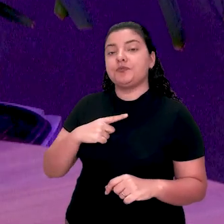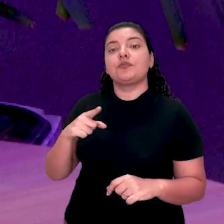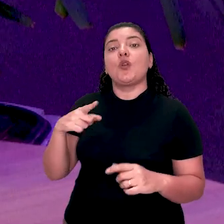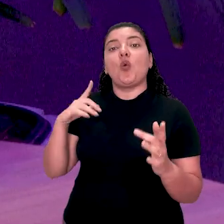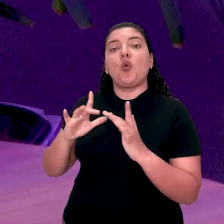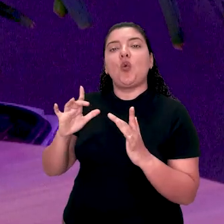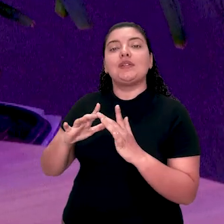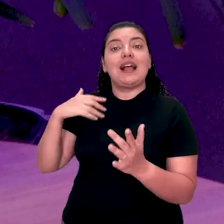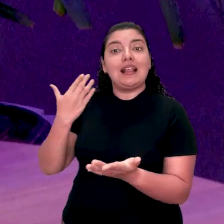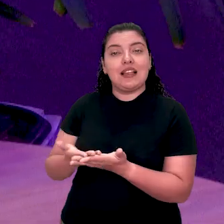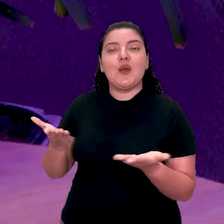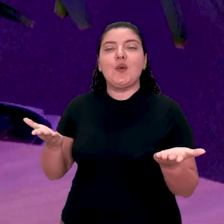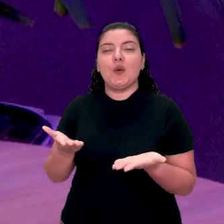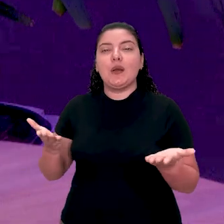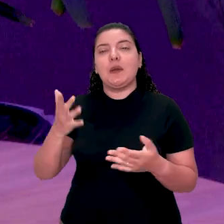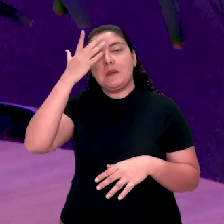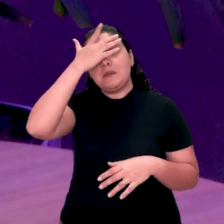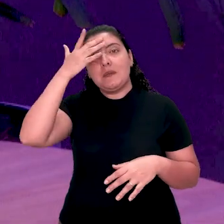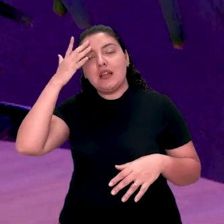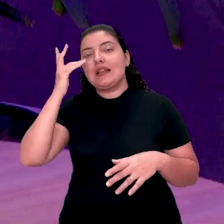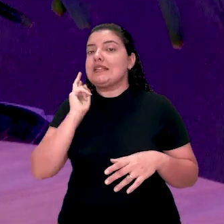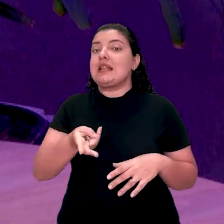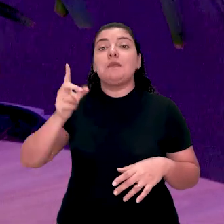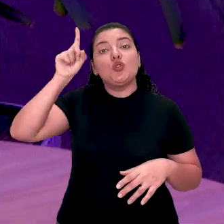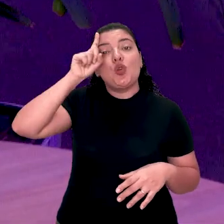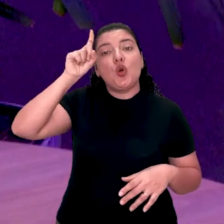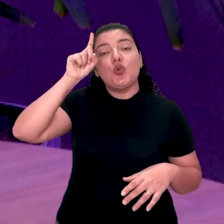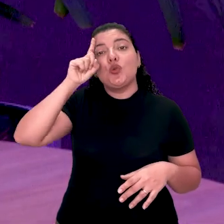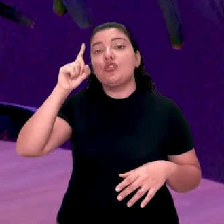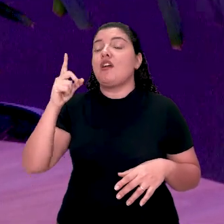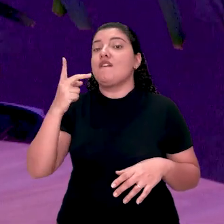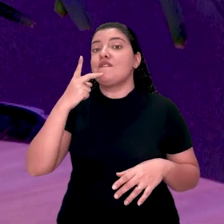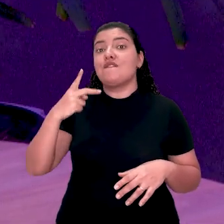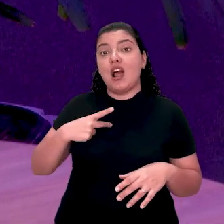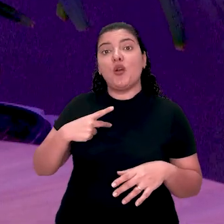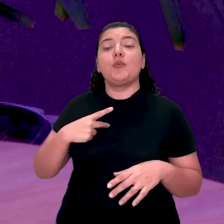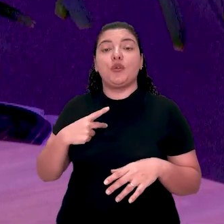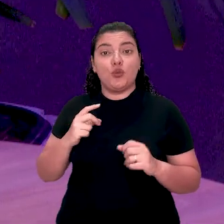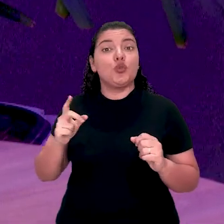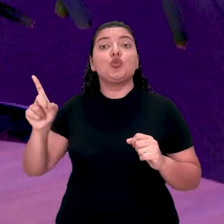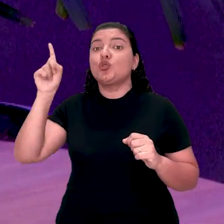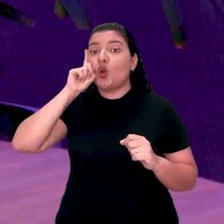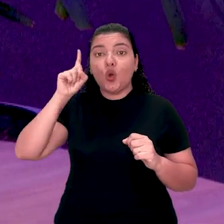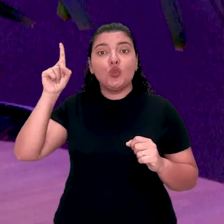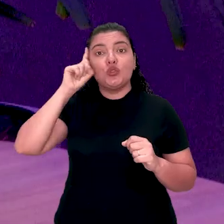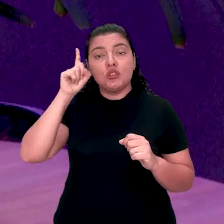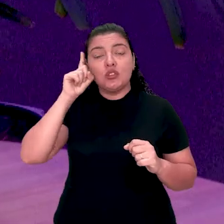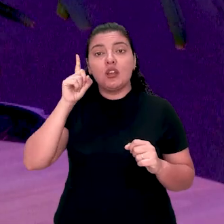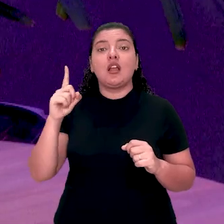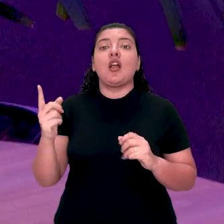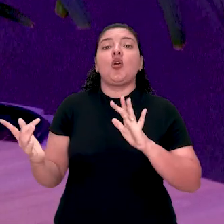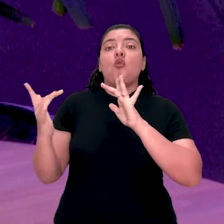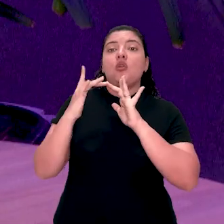eu tenho contato com ela até hoje, é uma pessoa que todos os dias ela fala comigo. É incrível. Todos os dias aquela menina